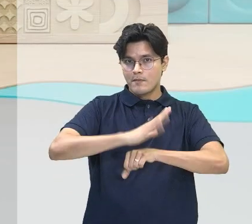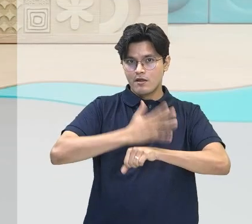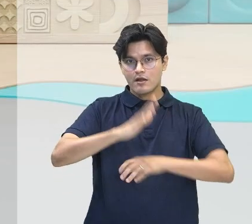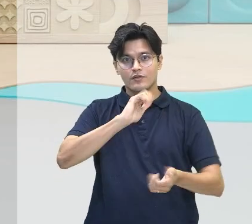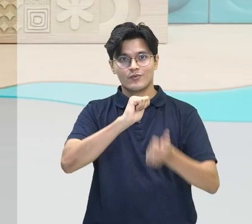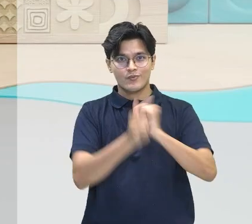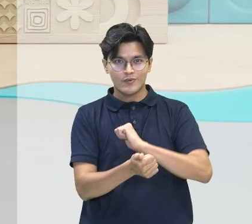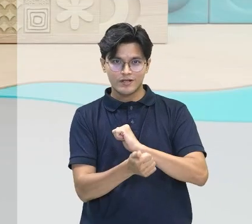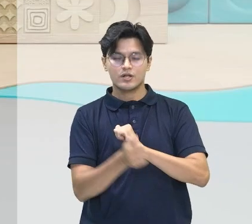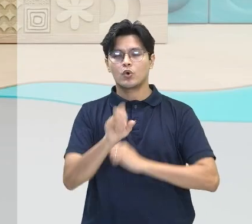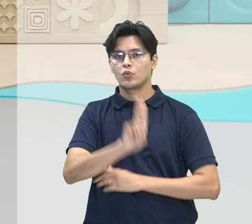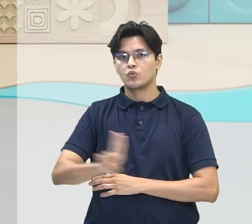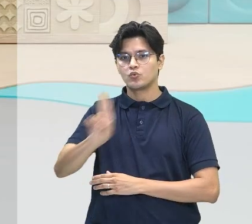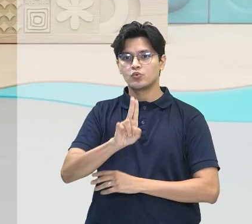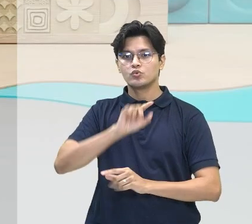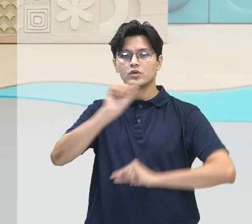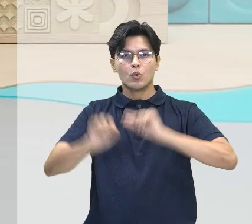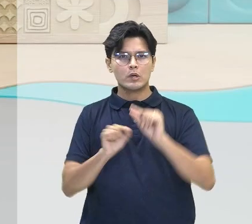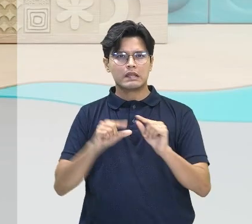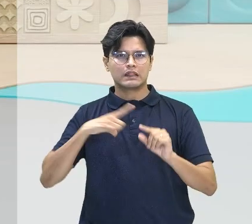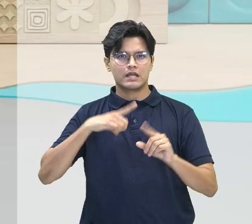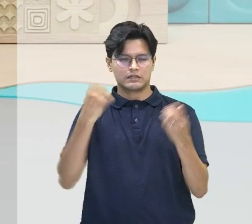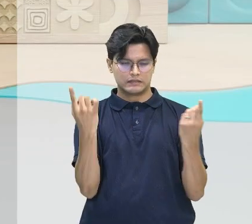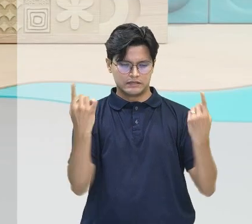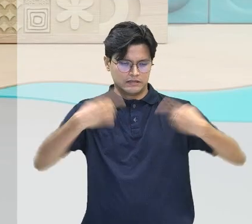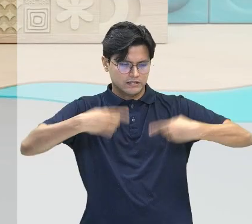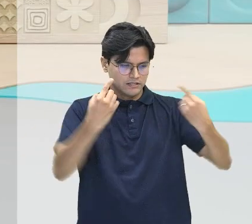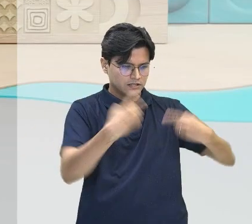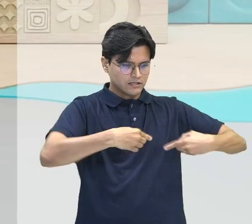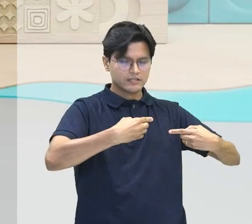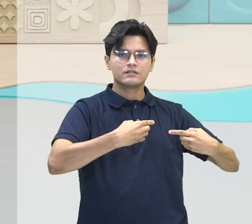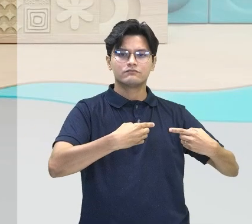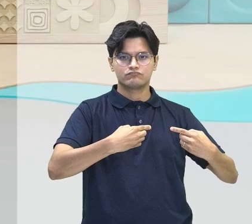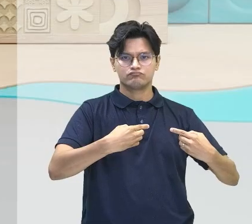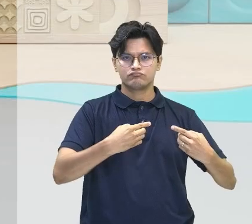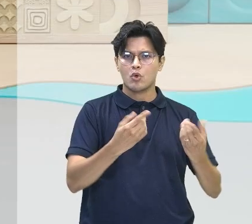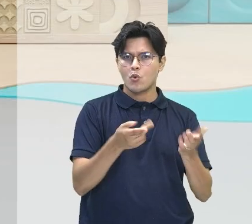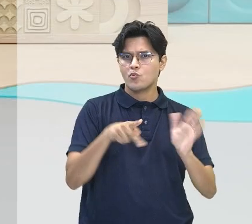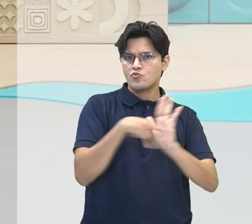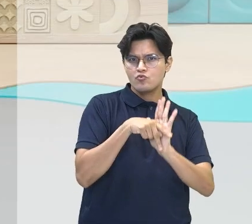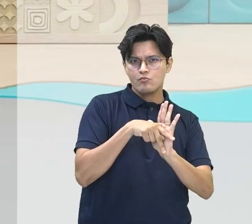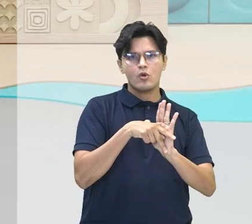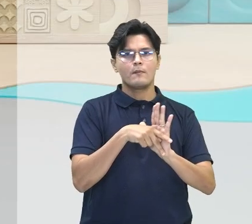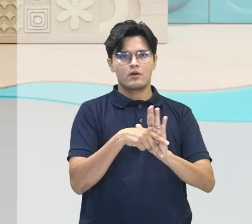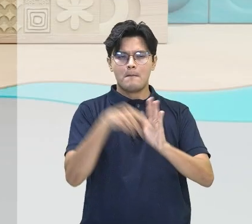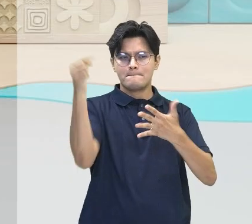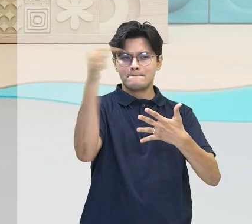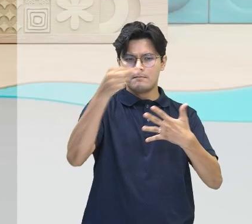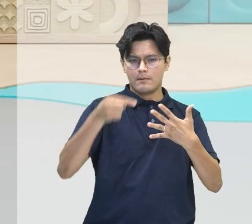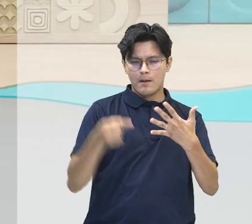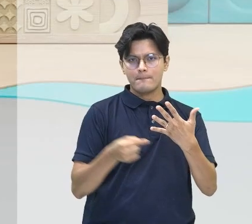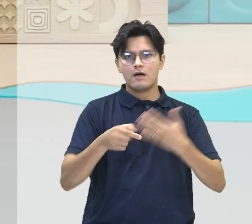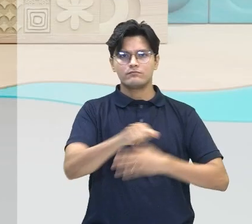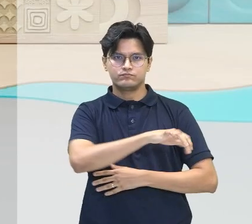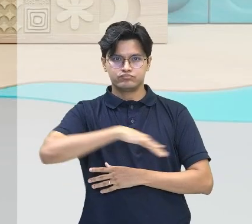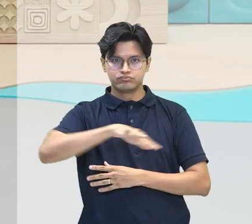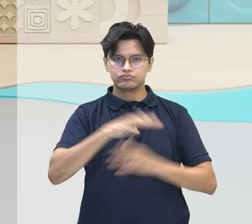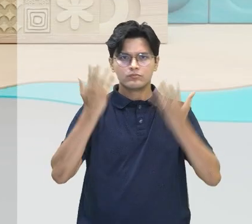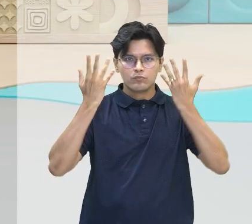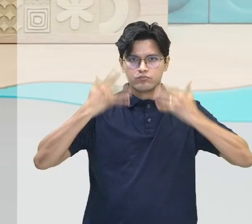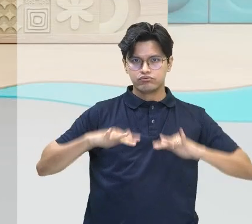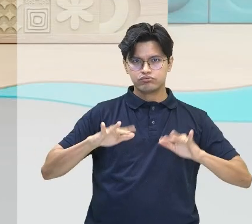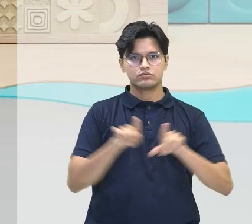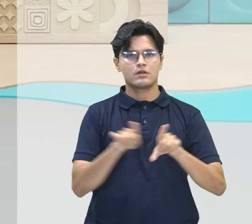vão explorar desafios, né, que são oferecidos pelos elementos naturais e também por elementos artificiais ali das